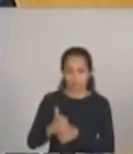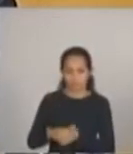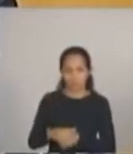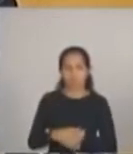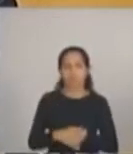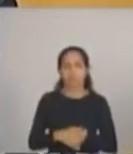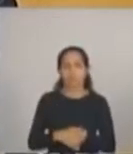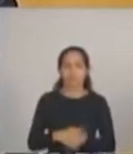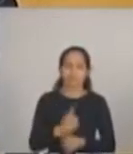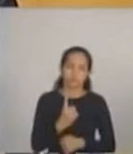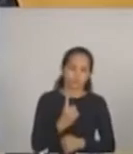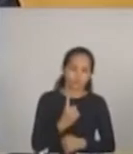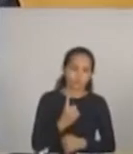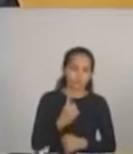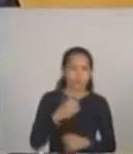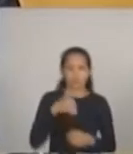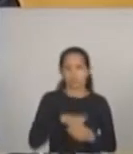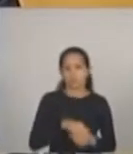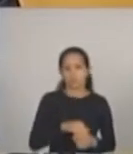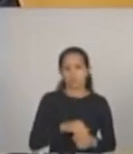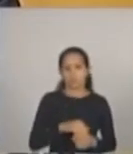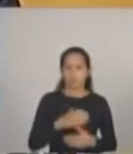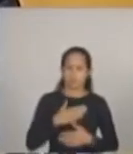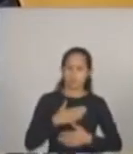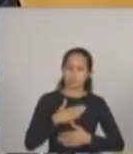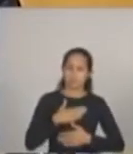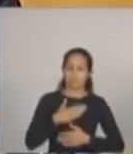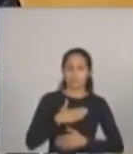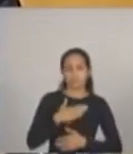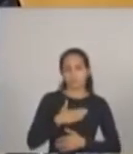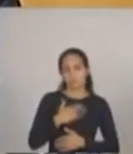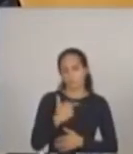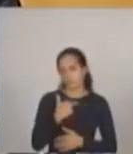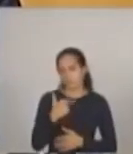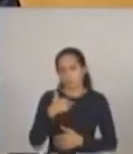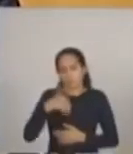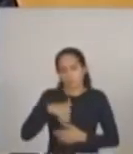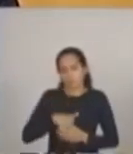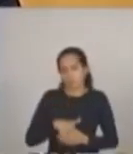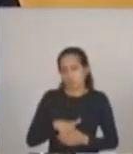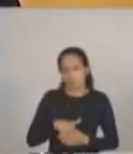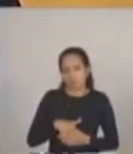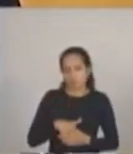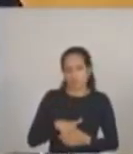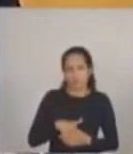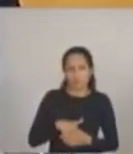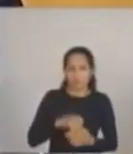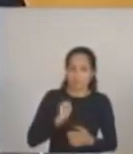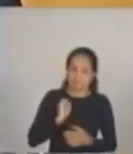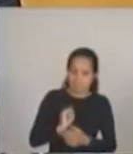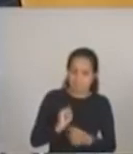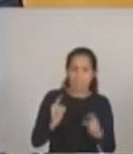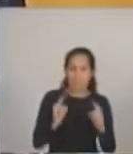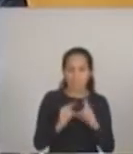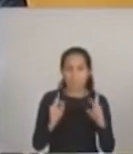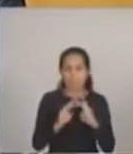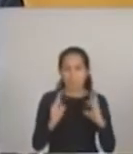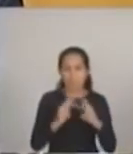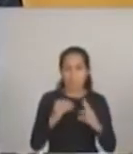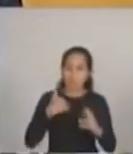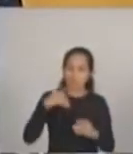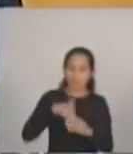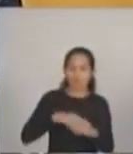uma abstenção, no caso a minha, em virtude de só votar em caso de desempate. Então